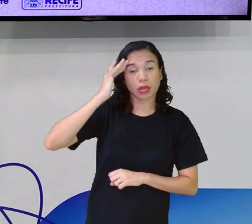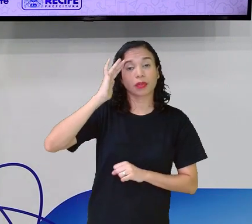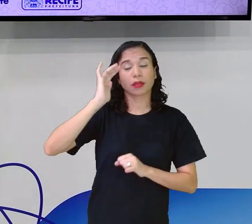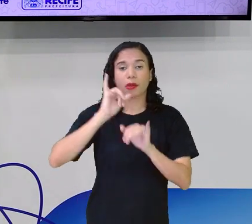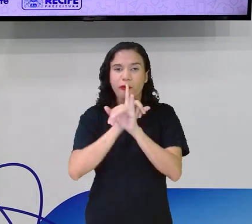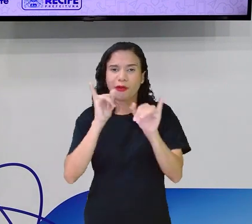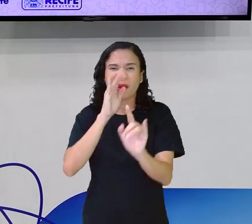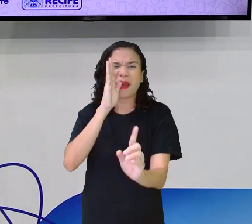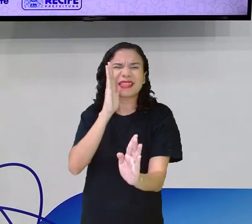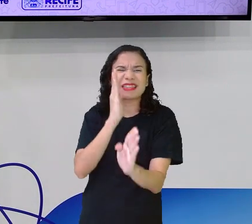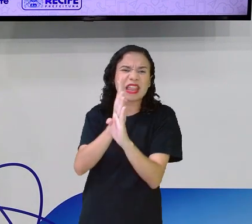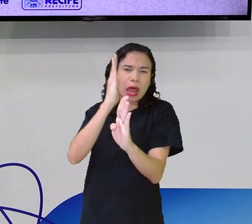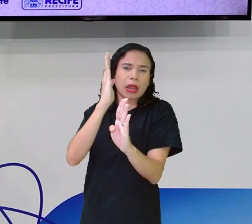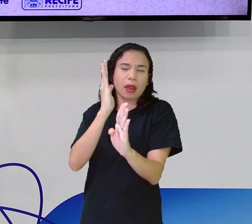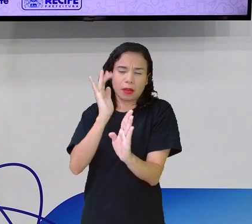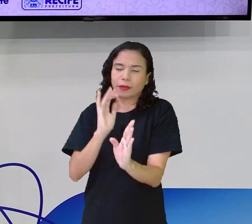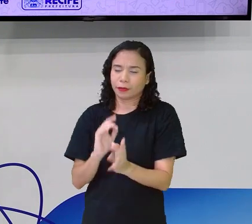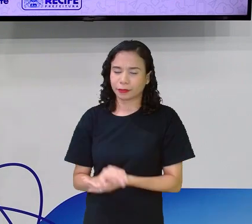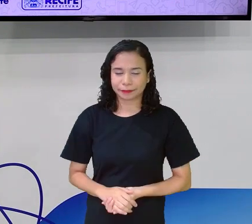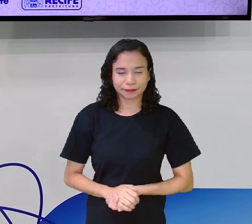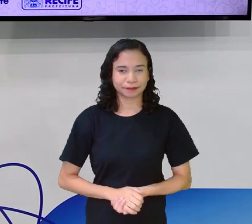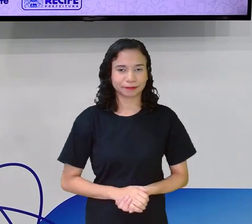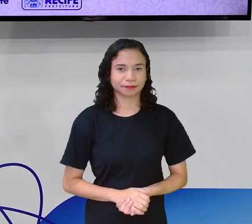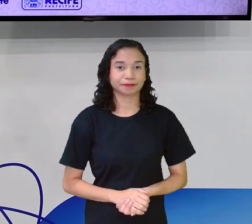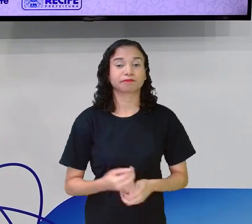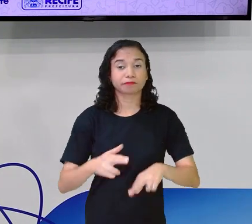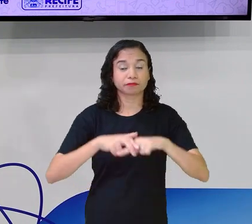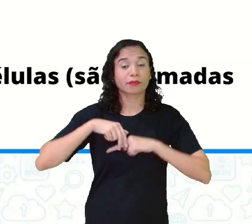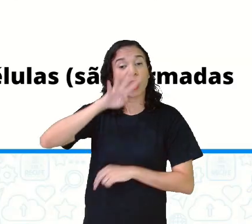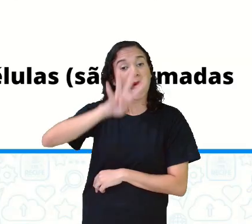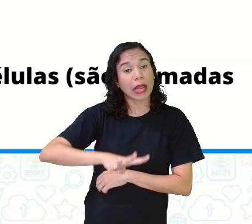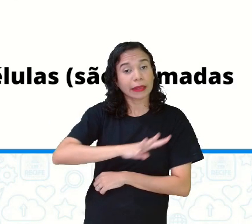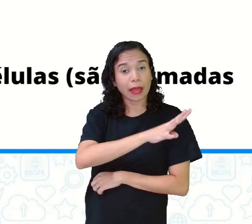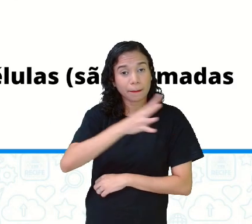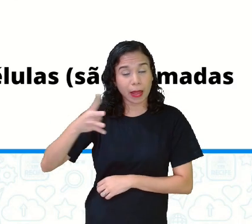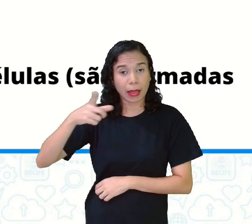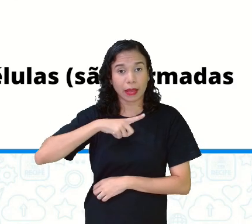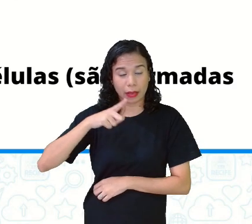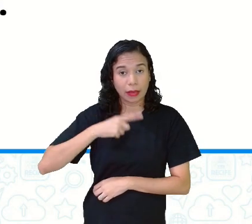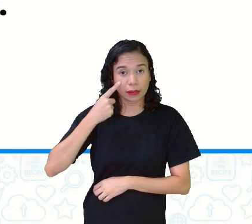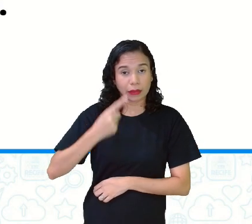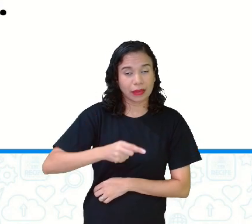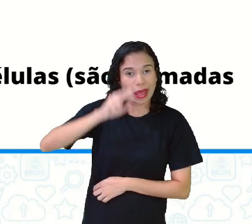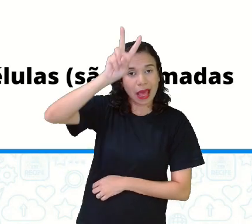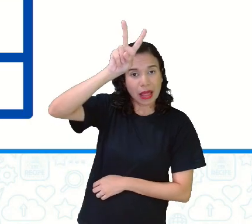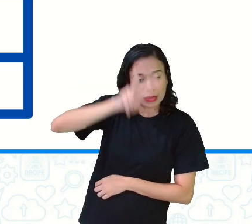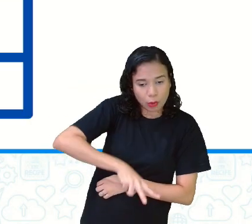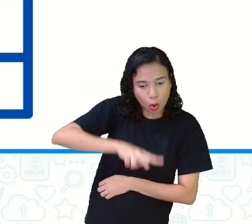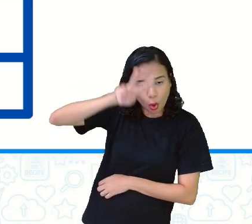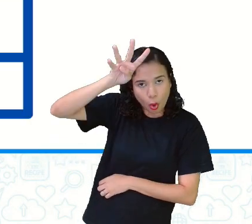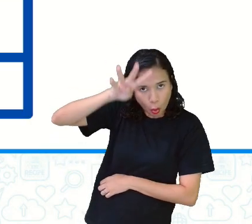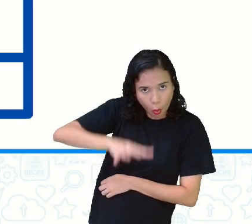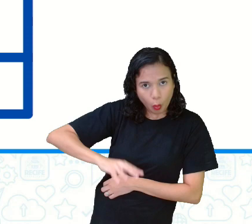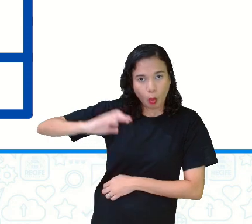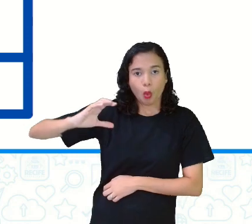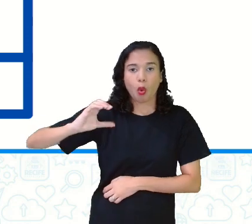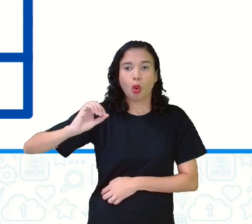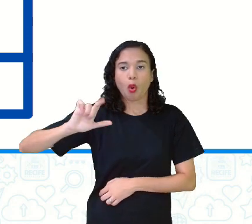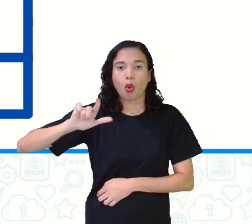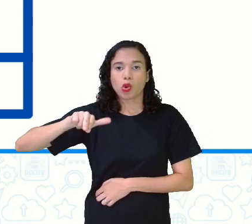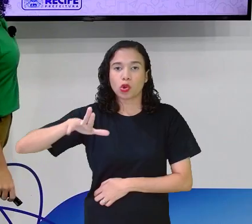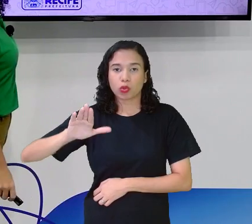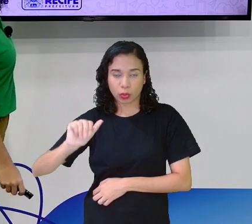mais diretas, mais objetivas. A tabela possui linhas, colunas e células. Aqui, ó,